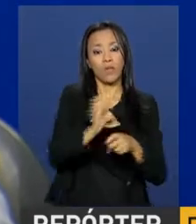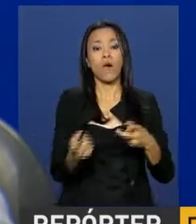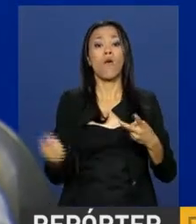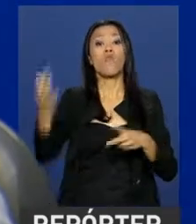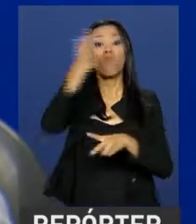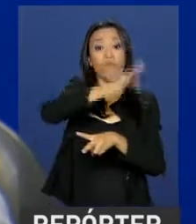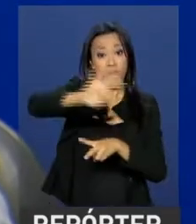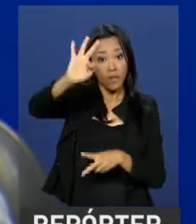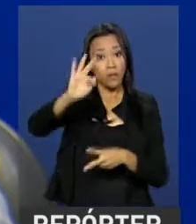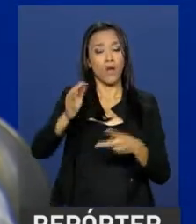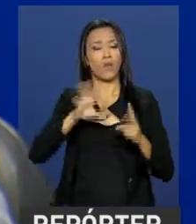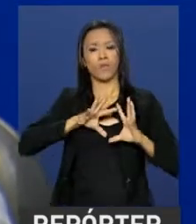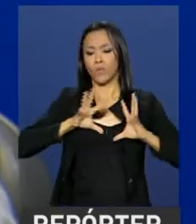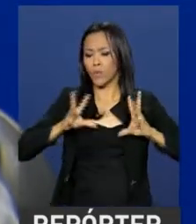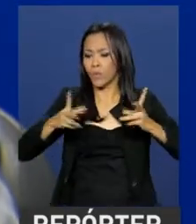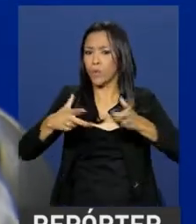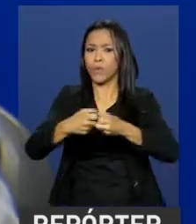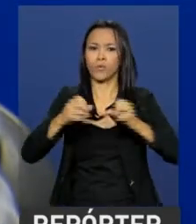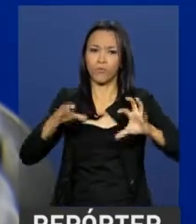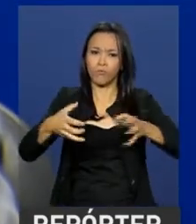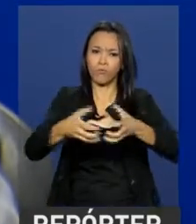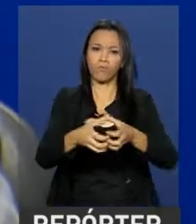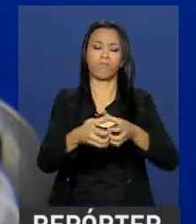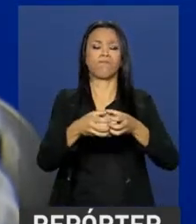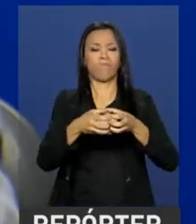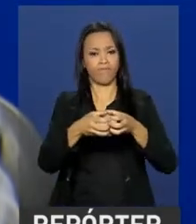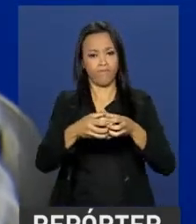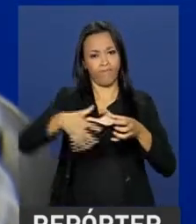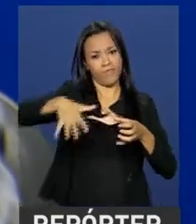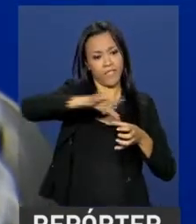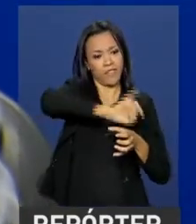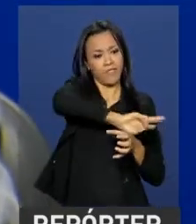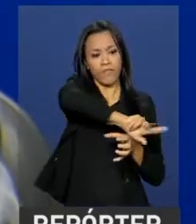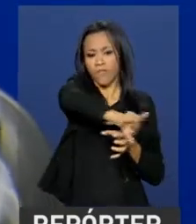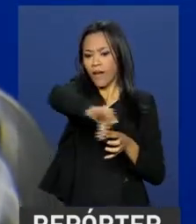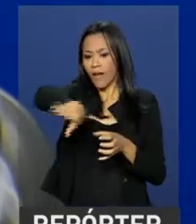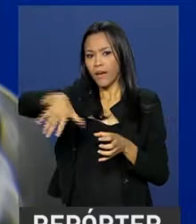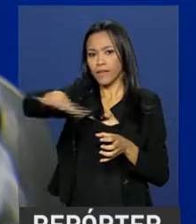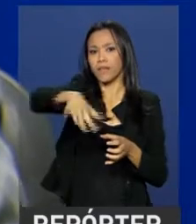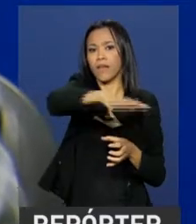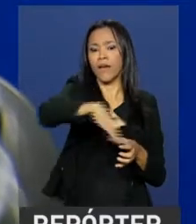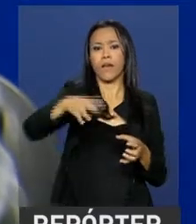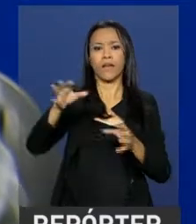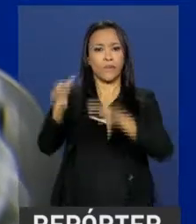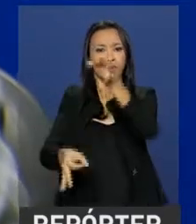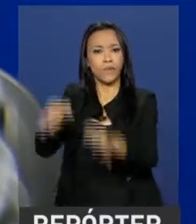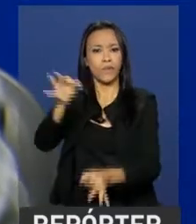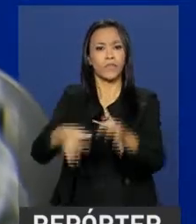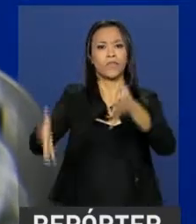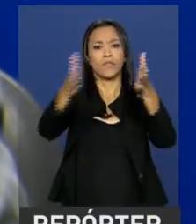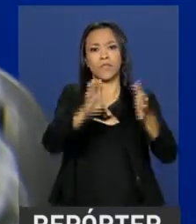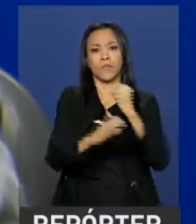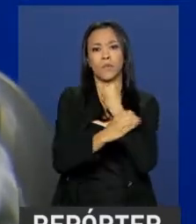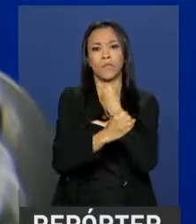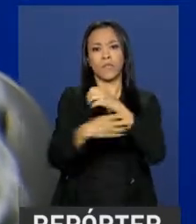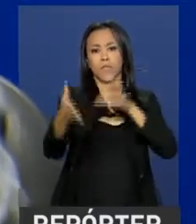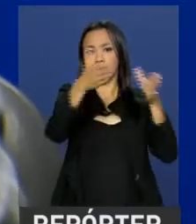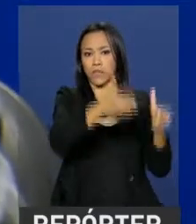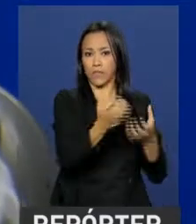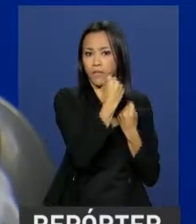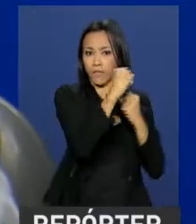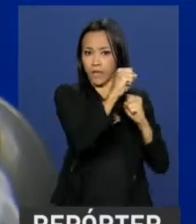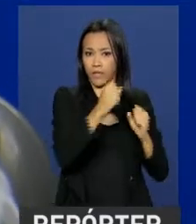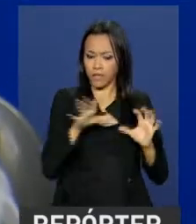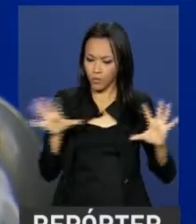os órgãos todos mas desses diversos setores justiça segurança e inteligência defesa atuando conjuntamente